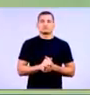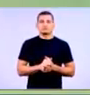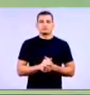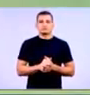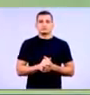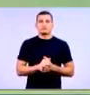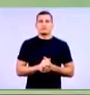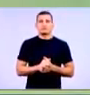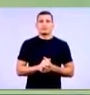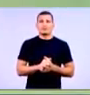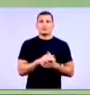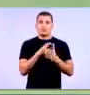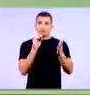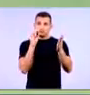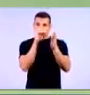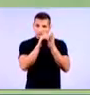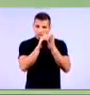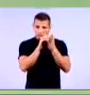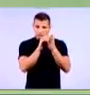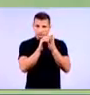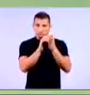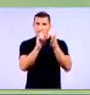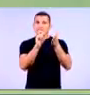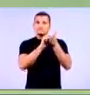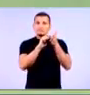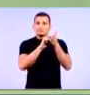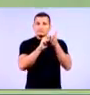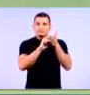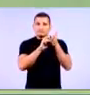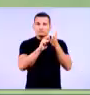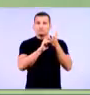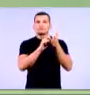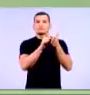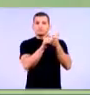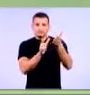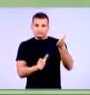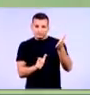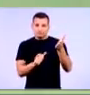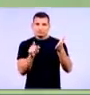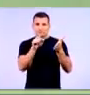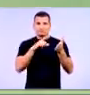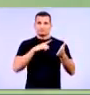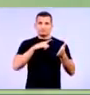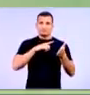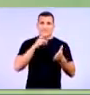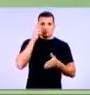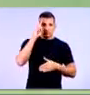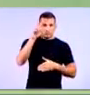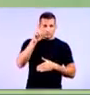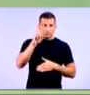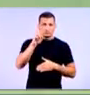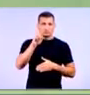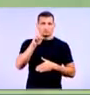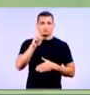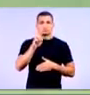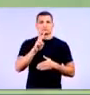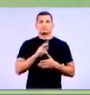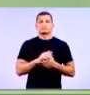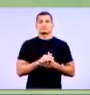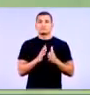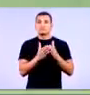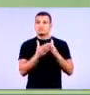gabarito. Publicou o gabarito lá no AVA, vocês têm 2 dias úteis para recorrer,